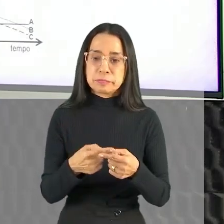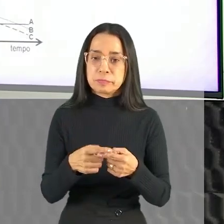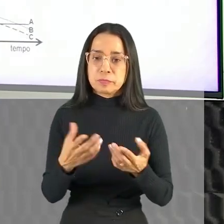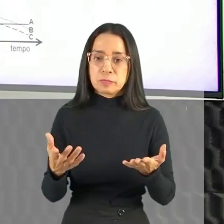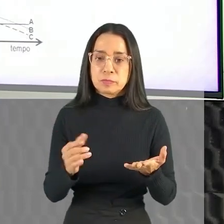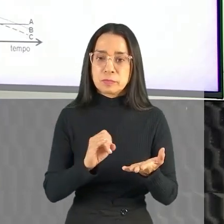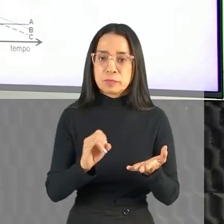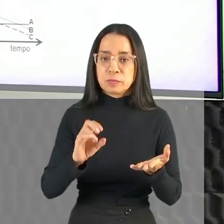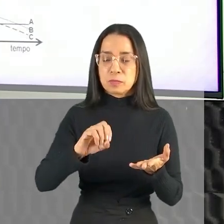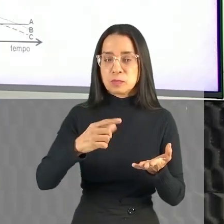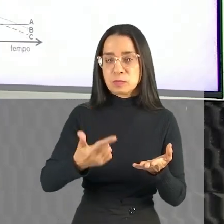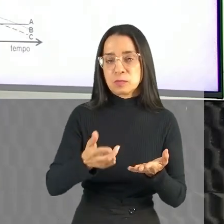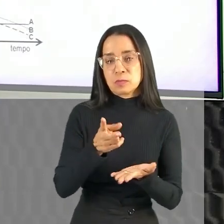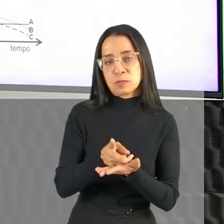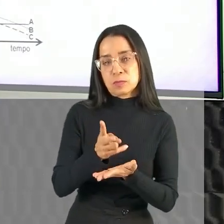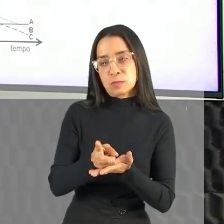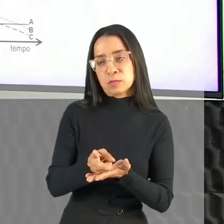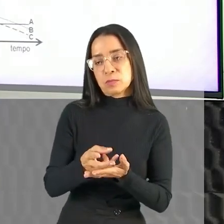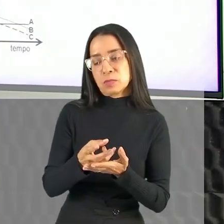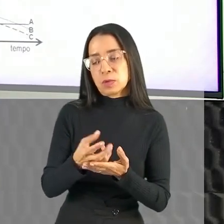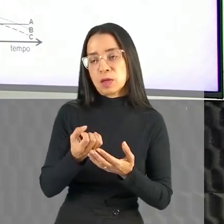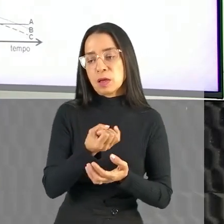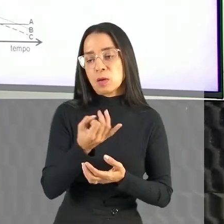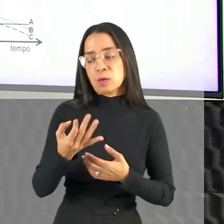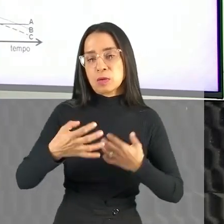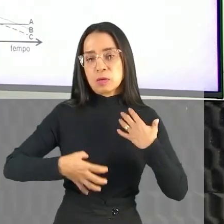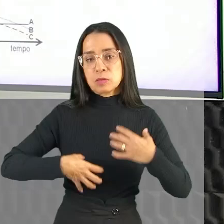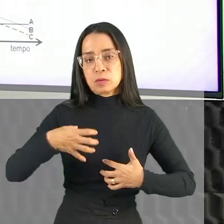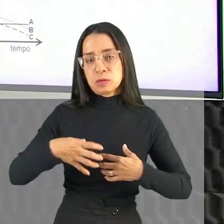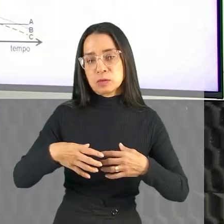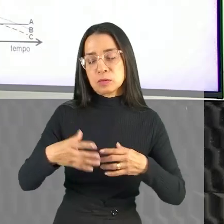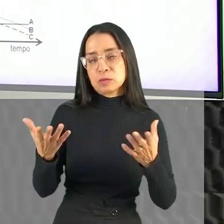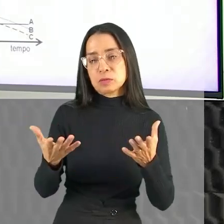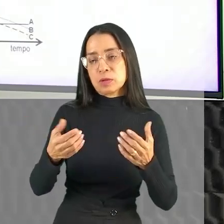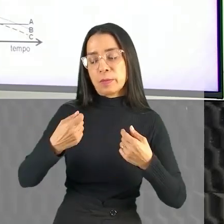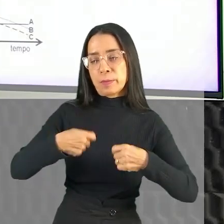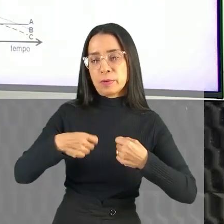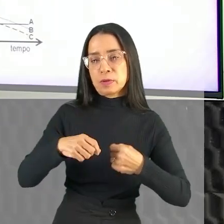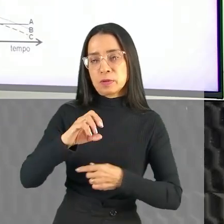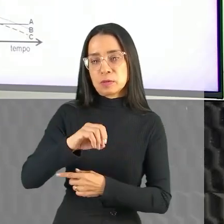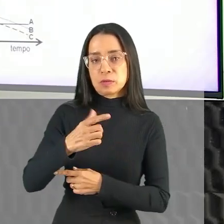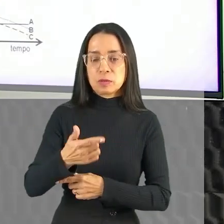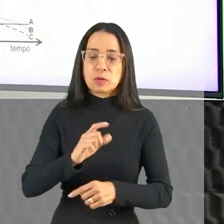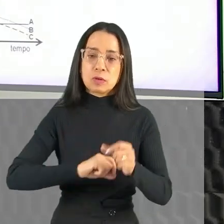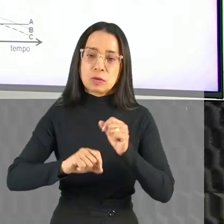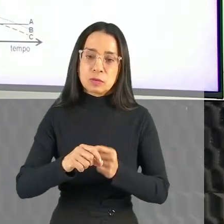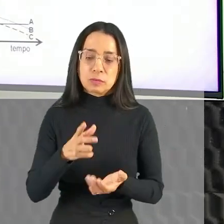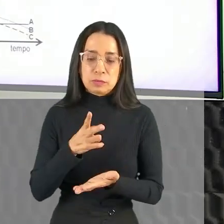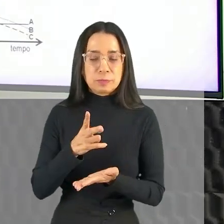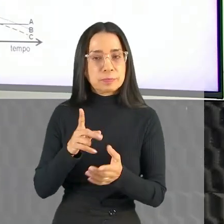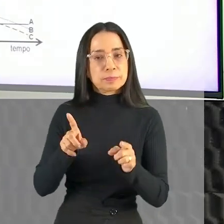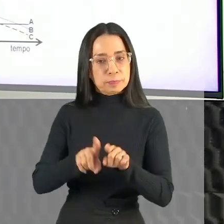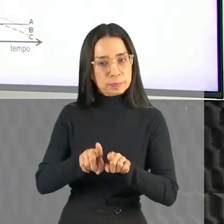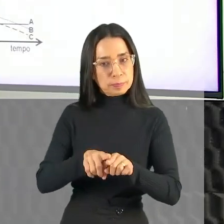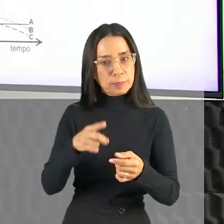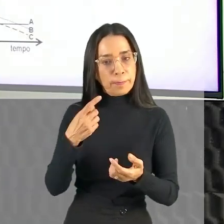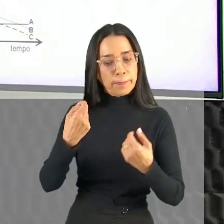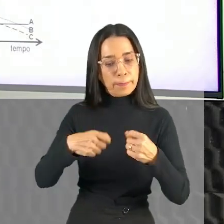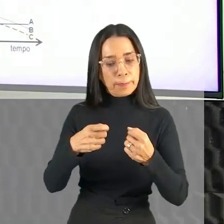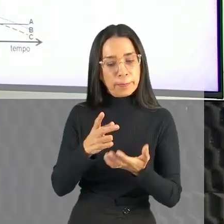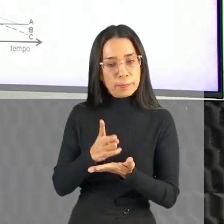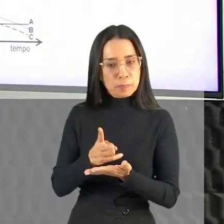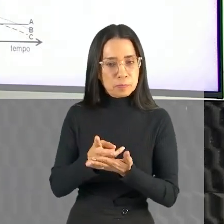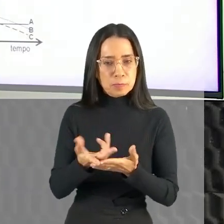se mantém, a quantidade de organismos que dependem do gás oxigênio também tem que se manter, né? Então, aquilo